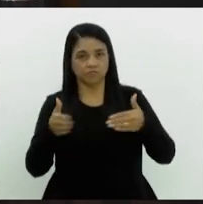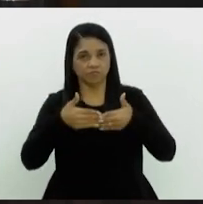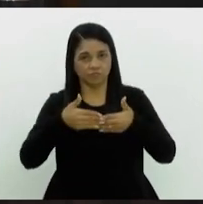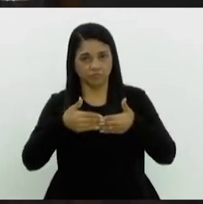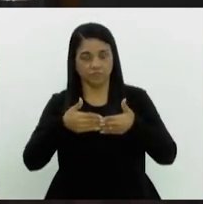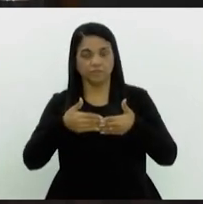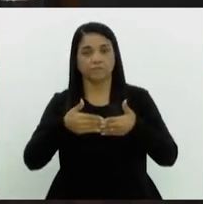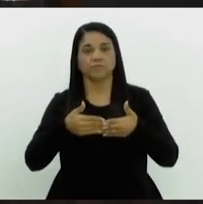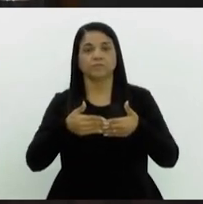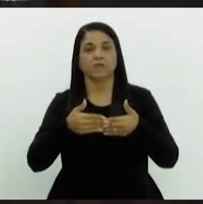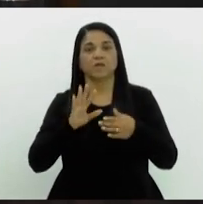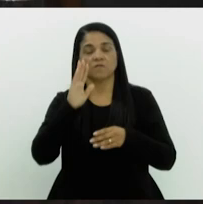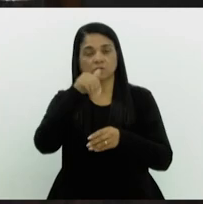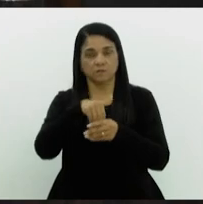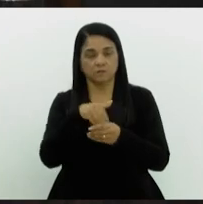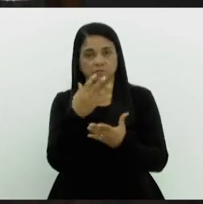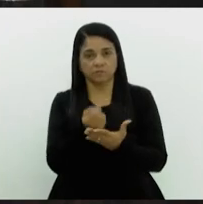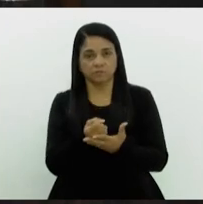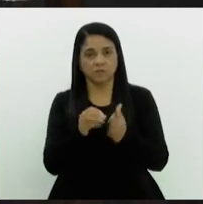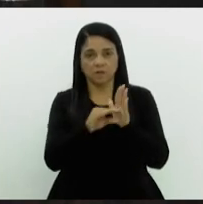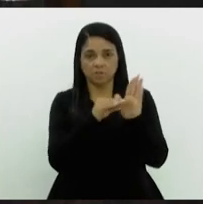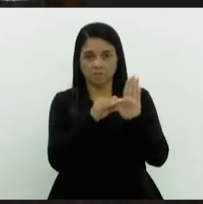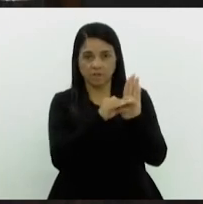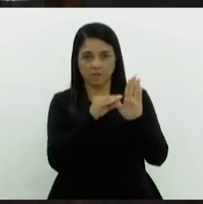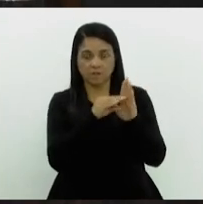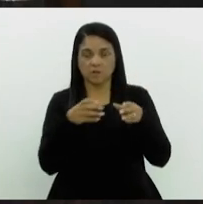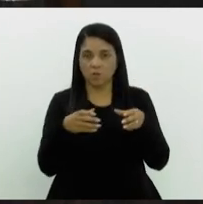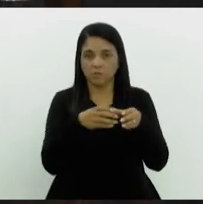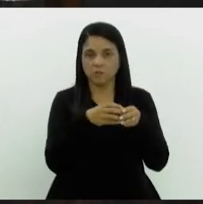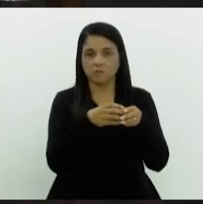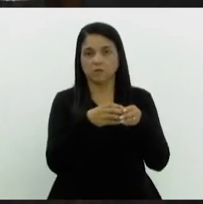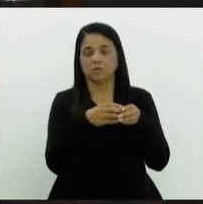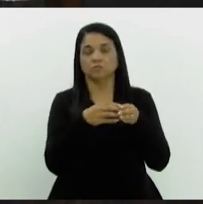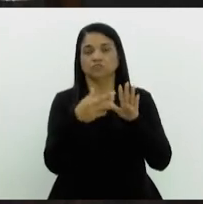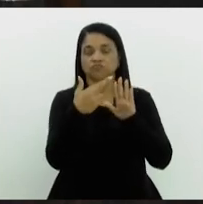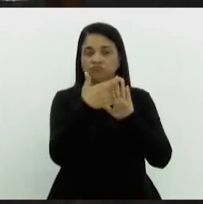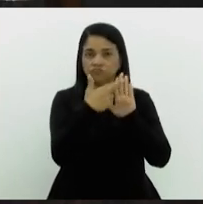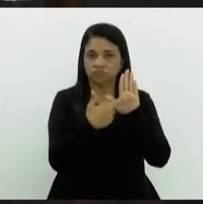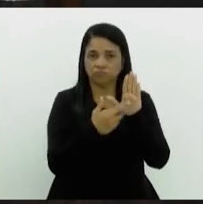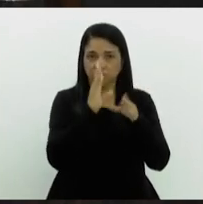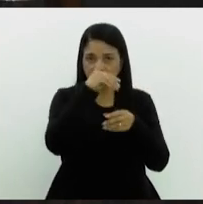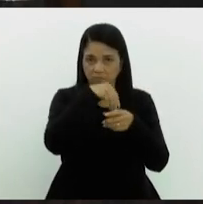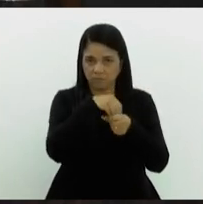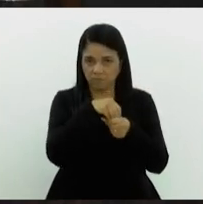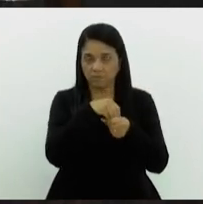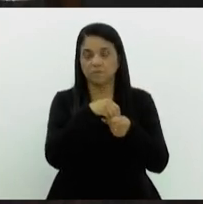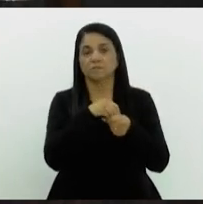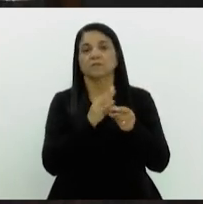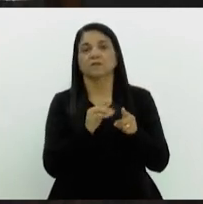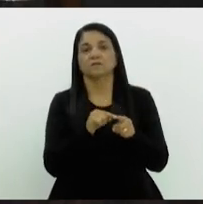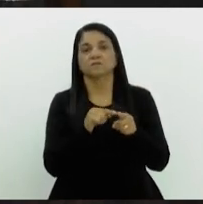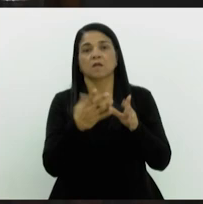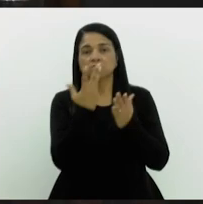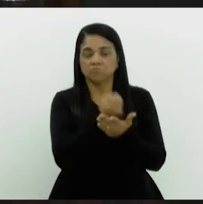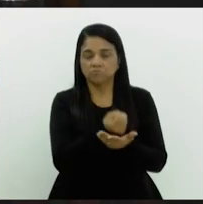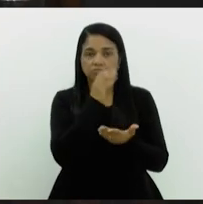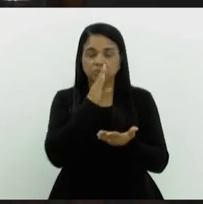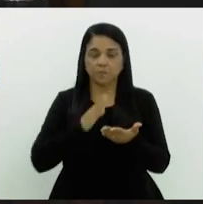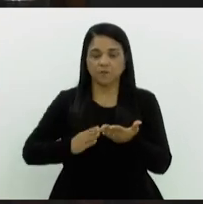Encerrada a discussão, em votação a emenda da Comissão de Normas Internas. Os senhores que aprovam nesse como